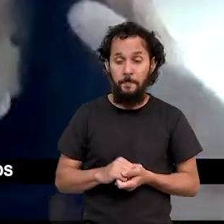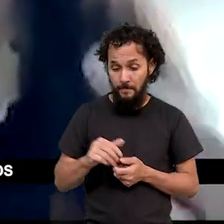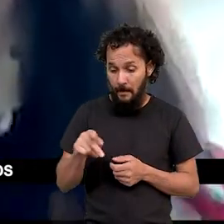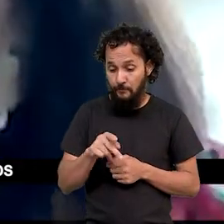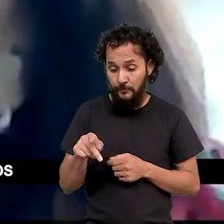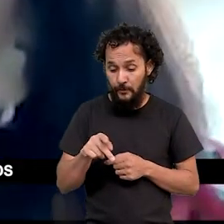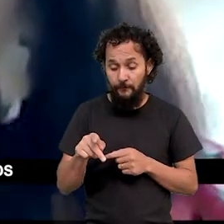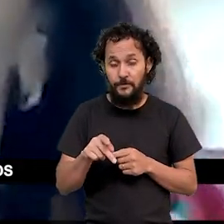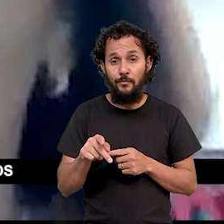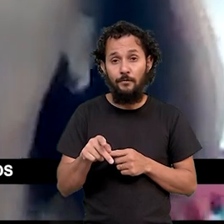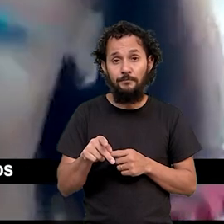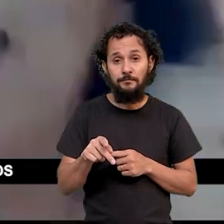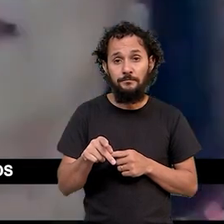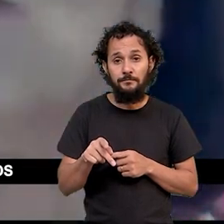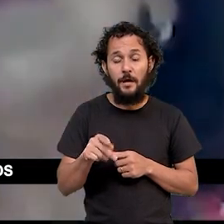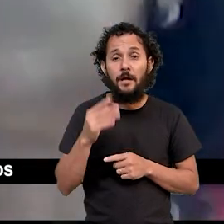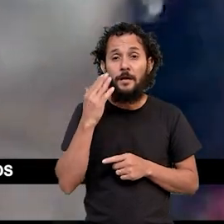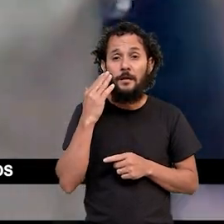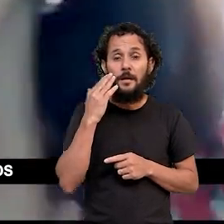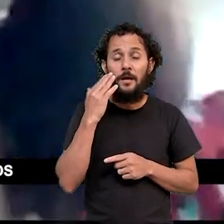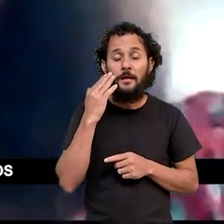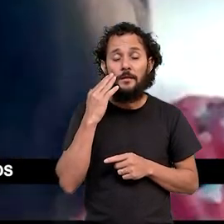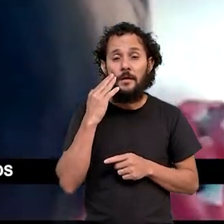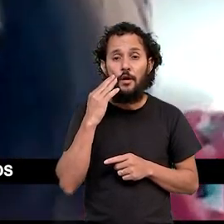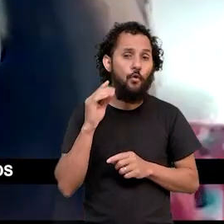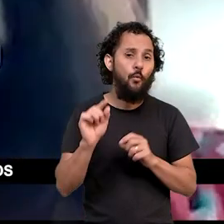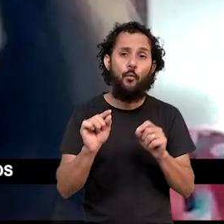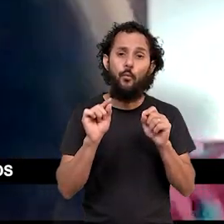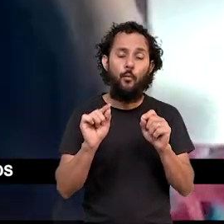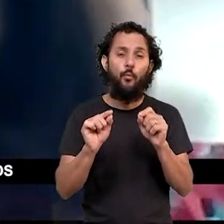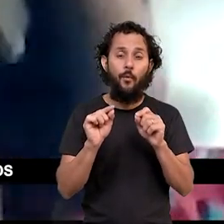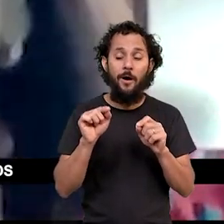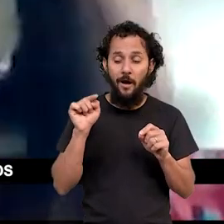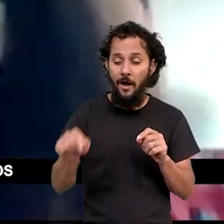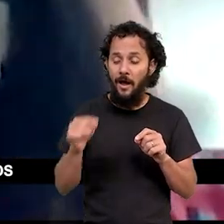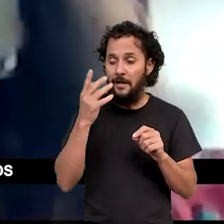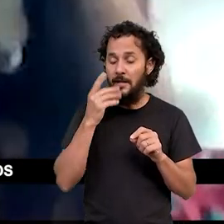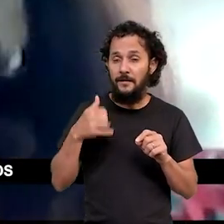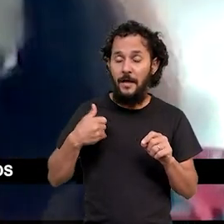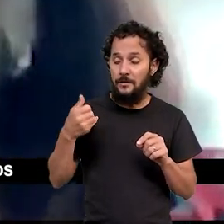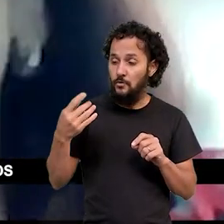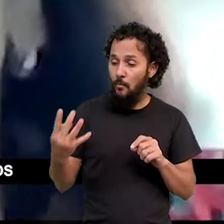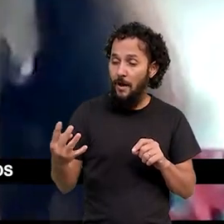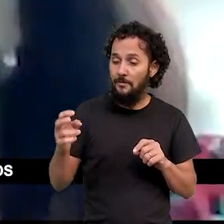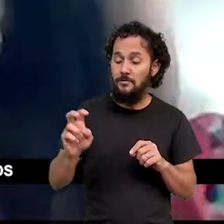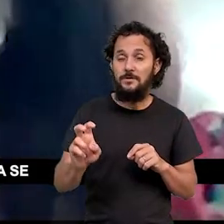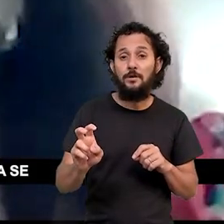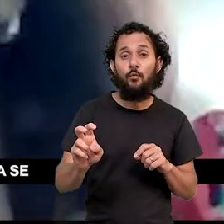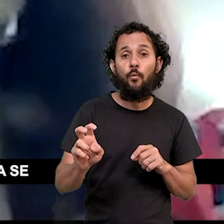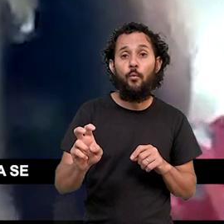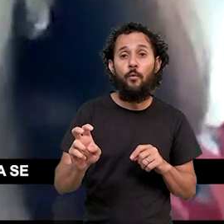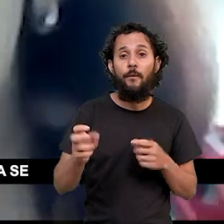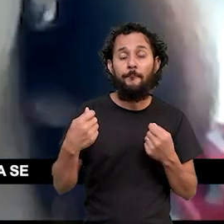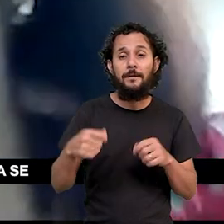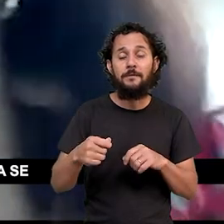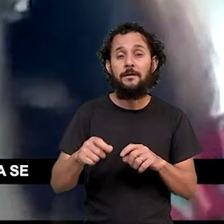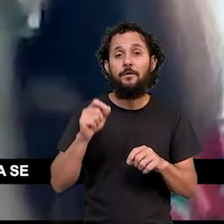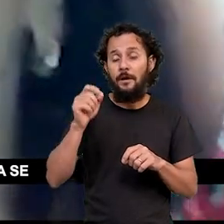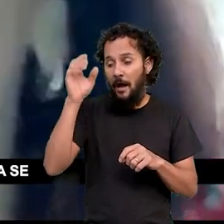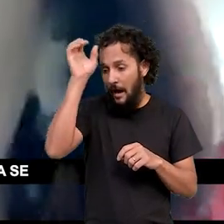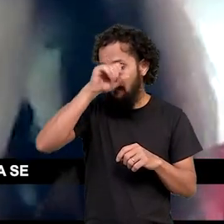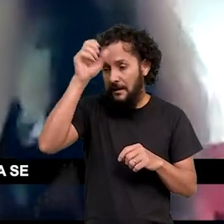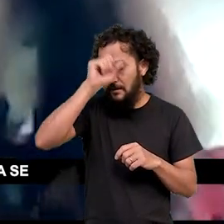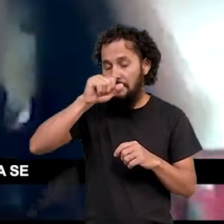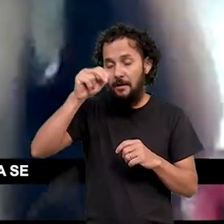os professores entendam que com isso as crianças de 4 e 5 anos precisam sair lendo